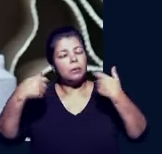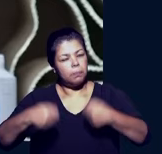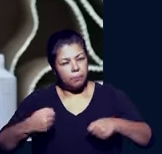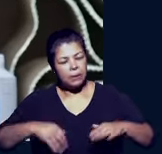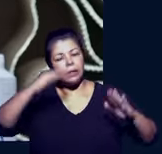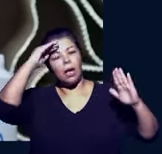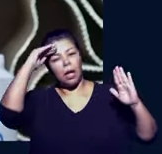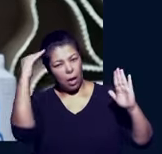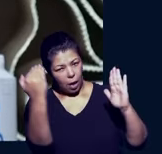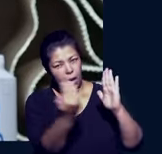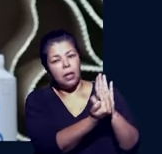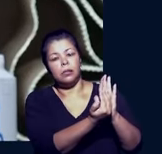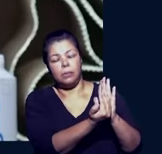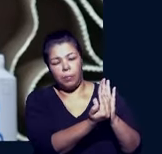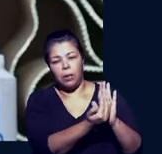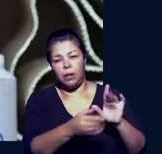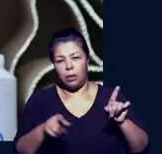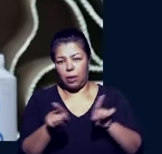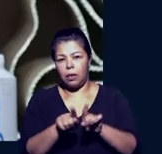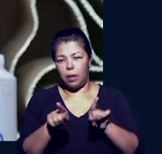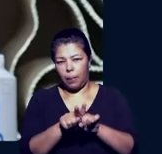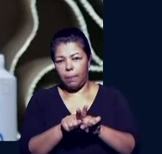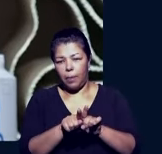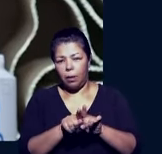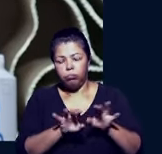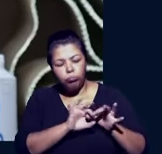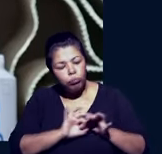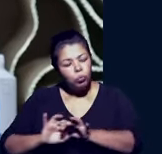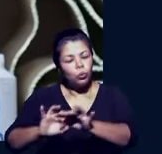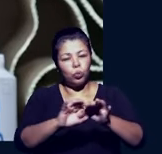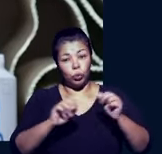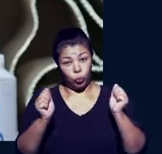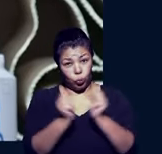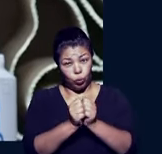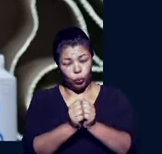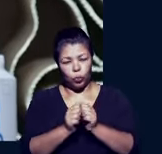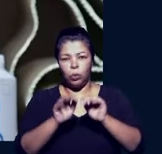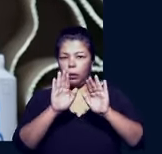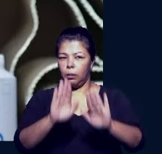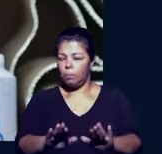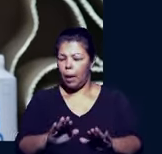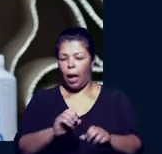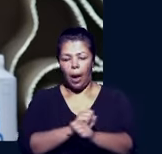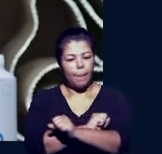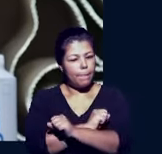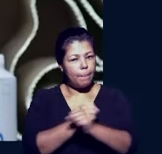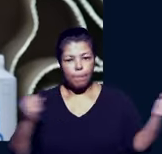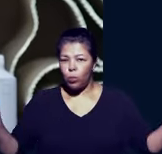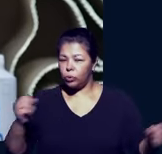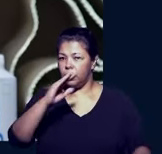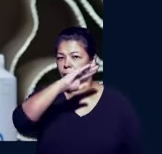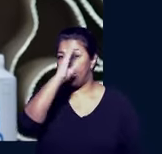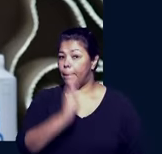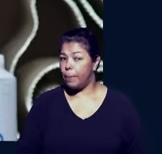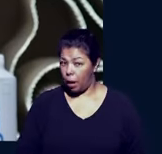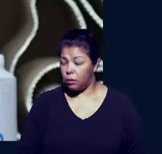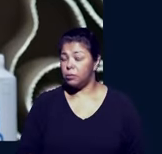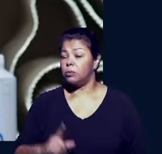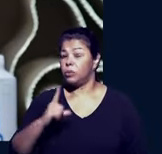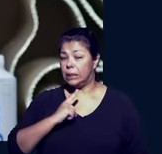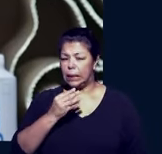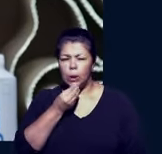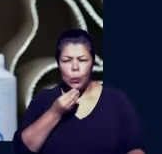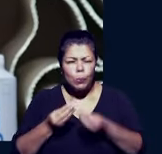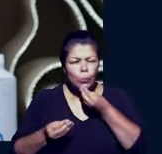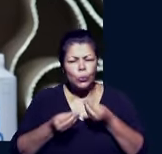possam trabalhar a partir das mesmas o que não é possível é um país das dimensões e oportunidades do Brasil